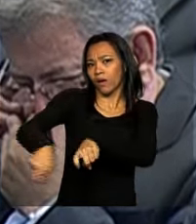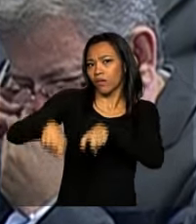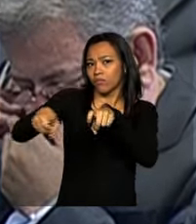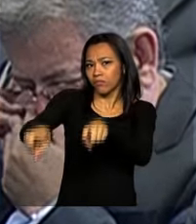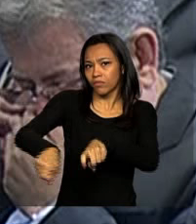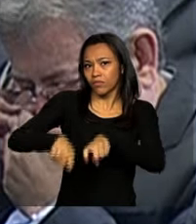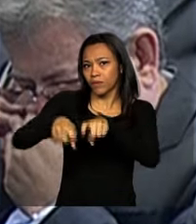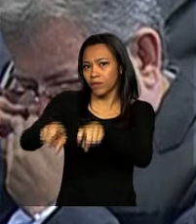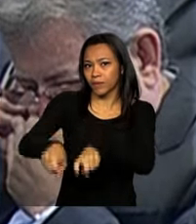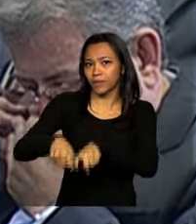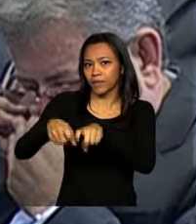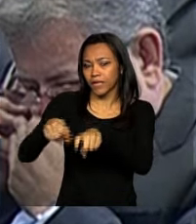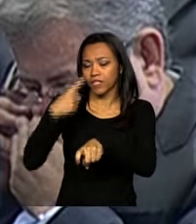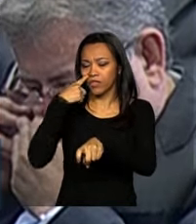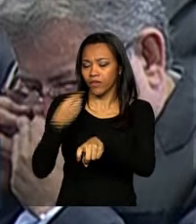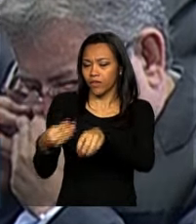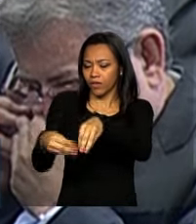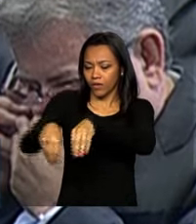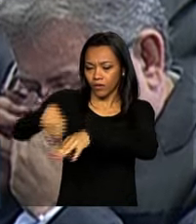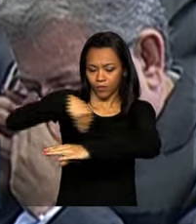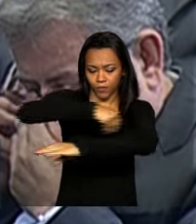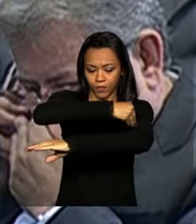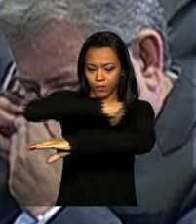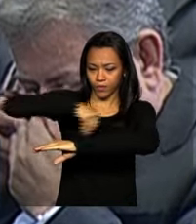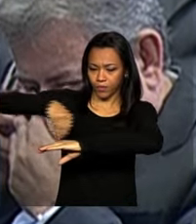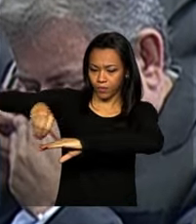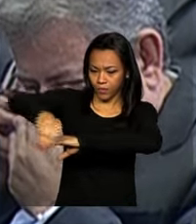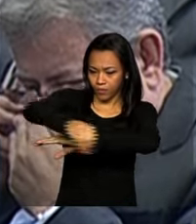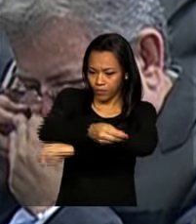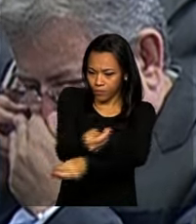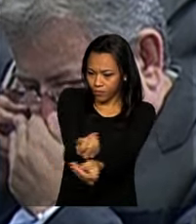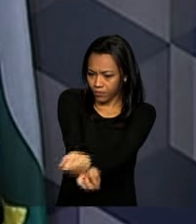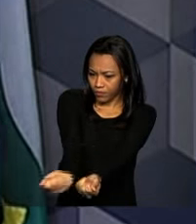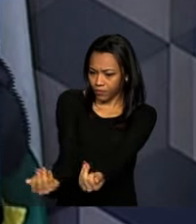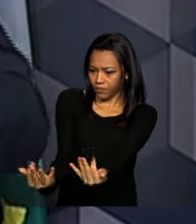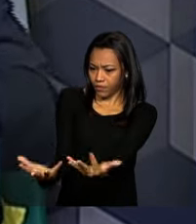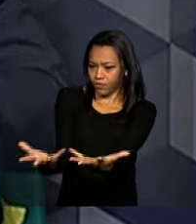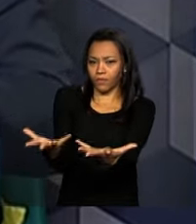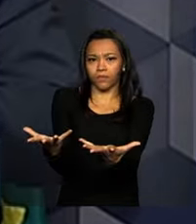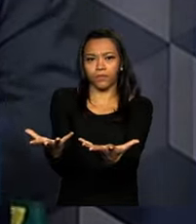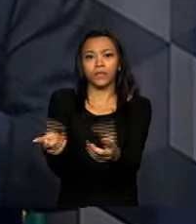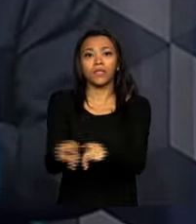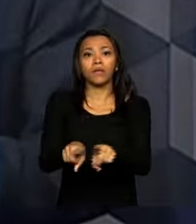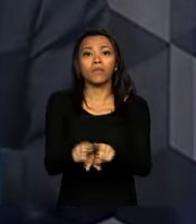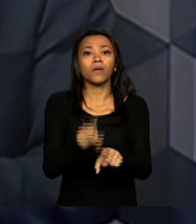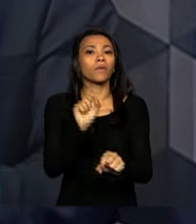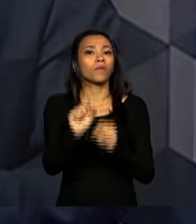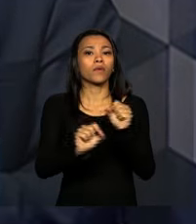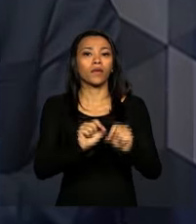vê a safra semeada. Transformar ferramenta que transforma